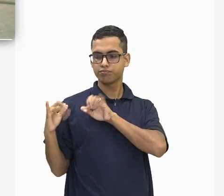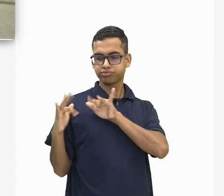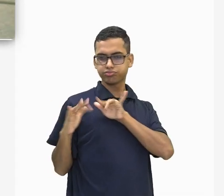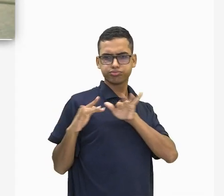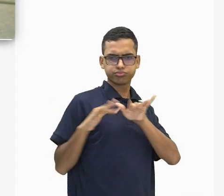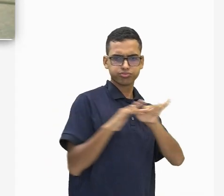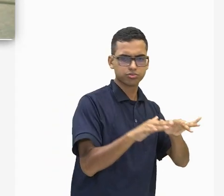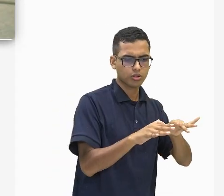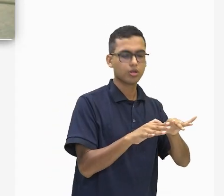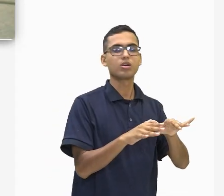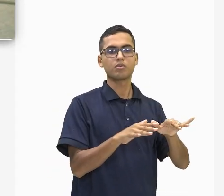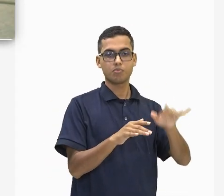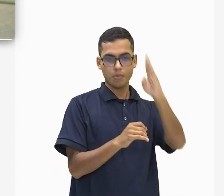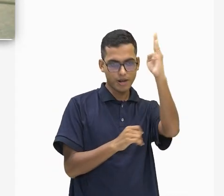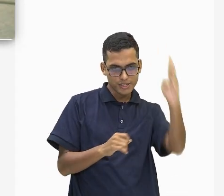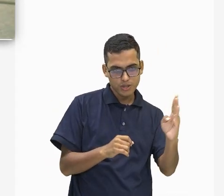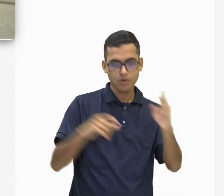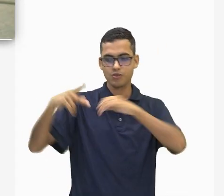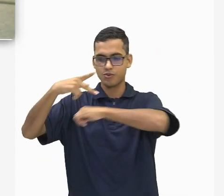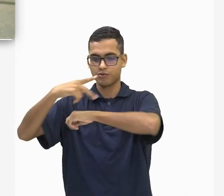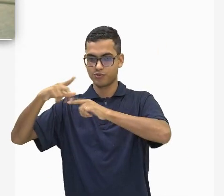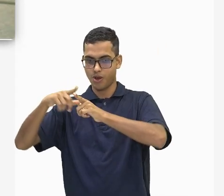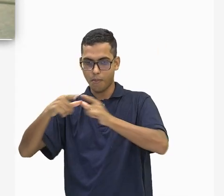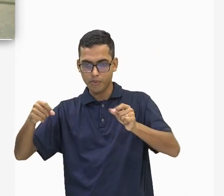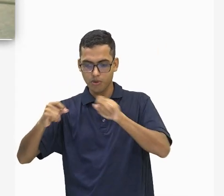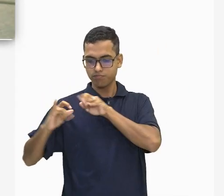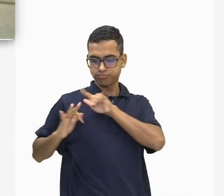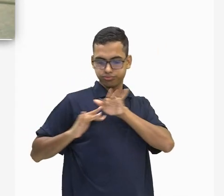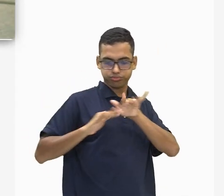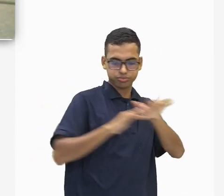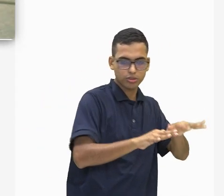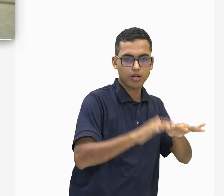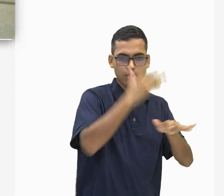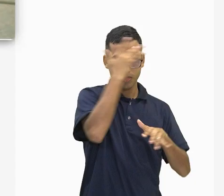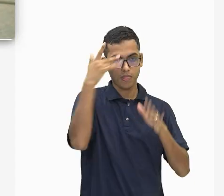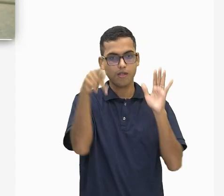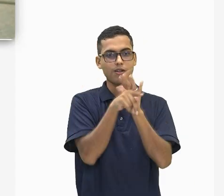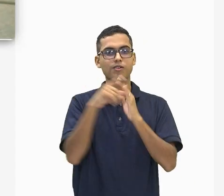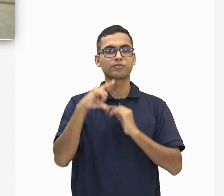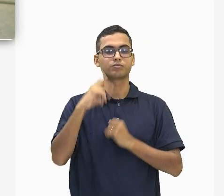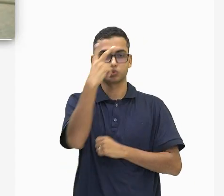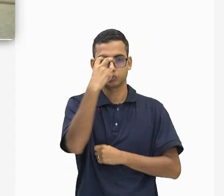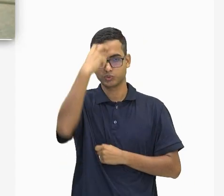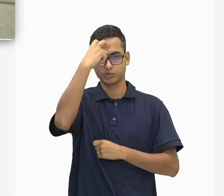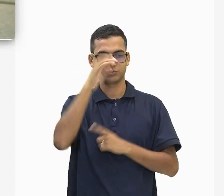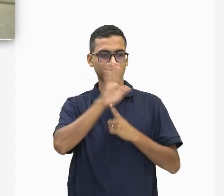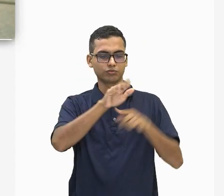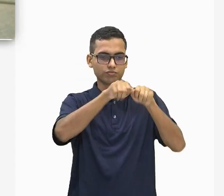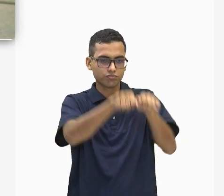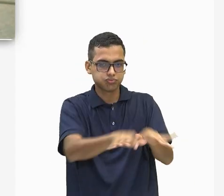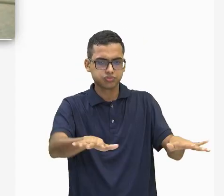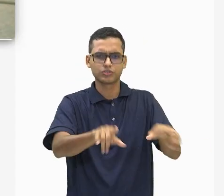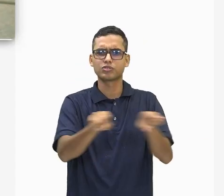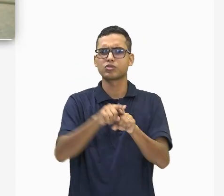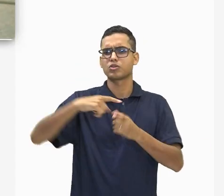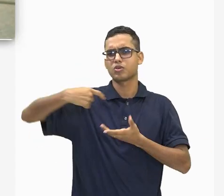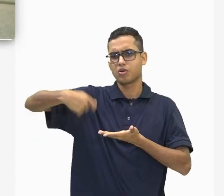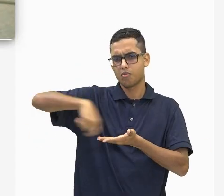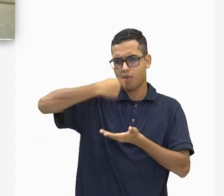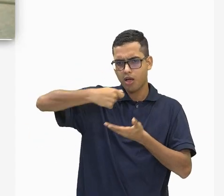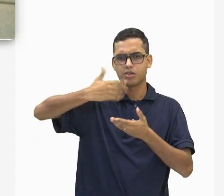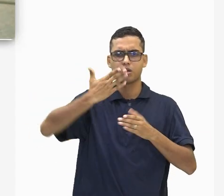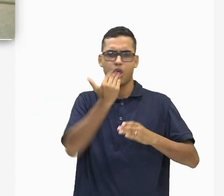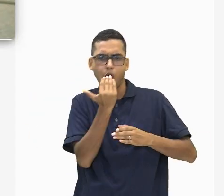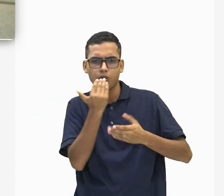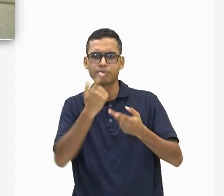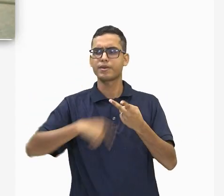diferente. Da mesma forma, quando a gente vai para outros países, a gente leva um pouco da nossa cultura, que está presente ali na culinária, na nossa dança,